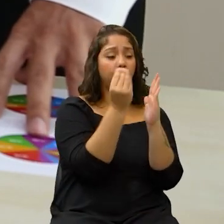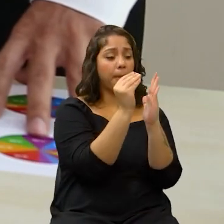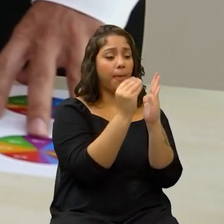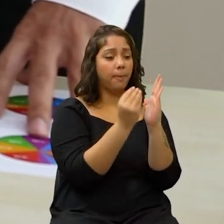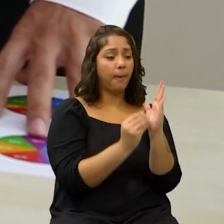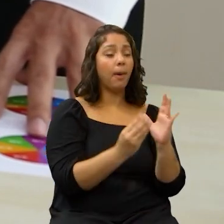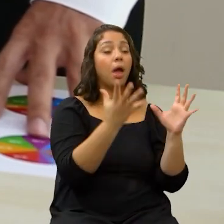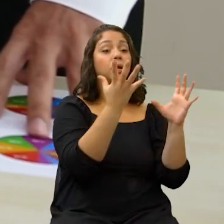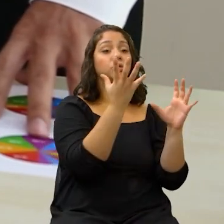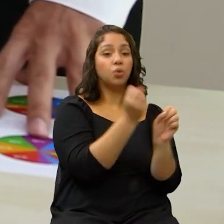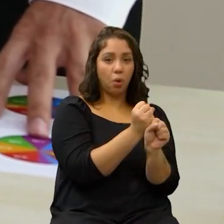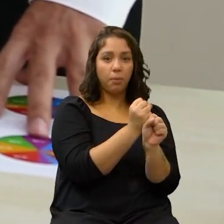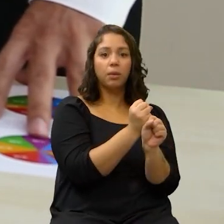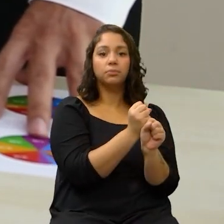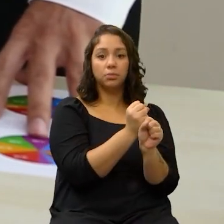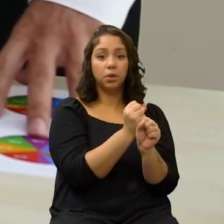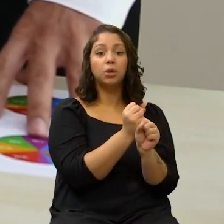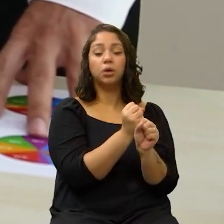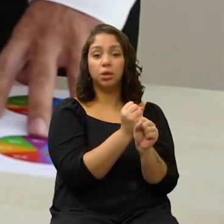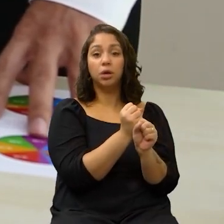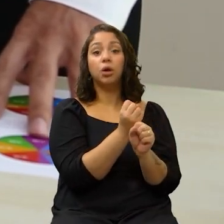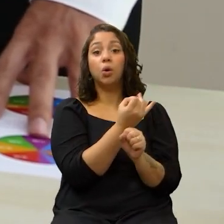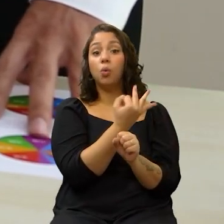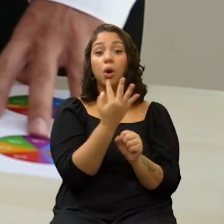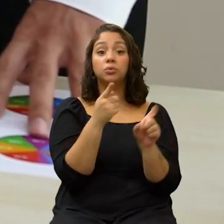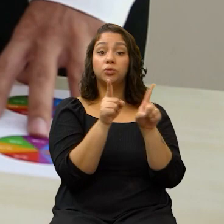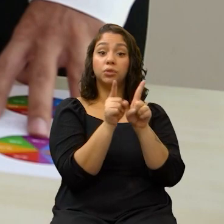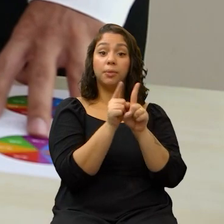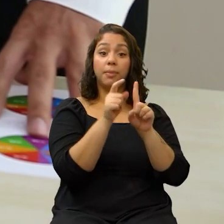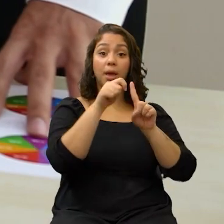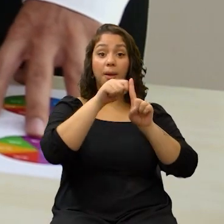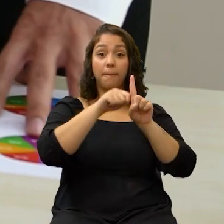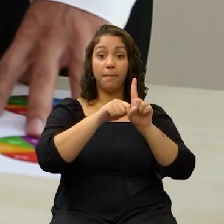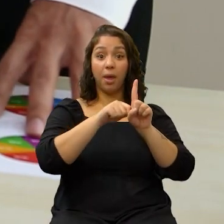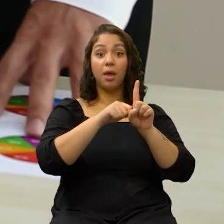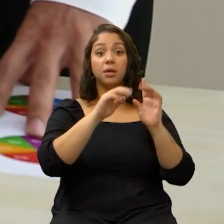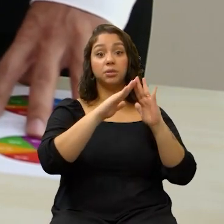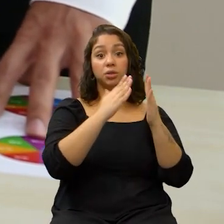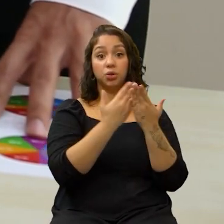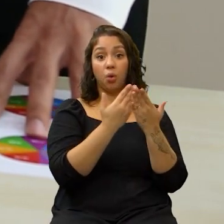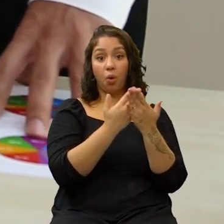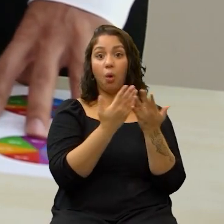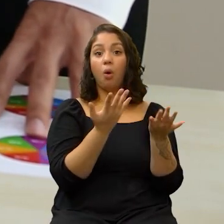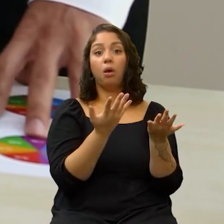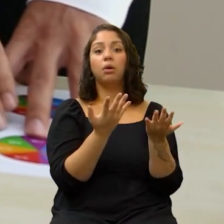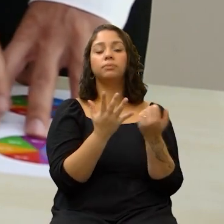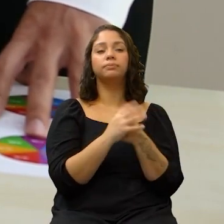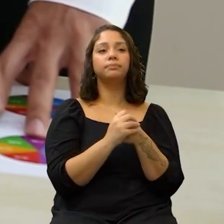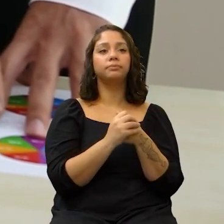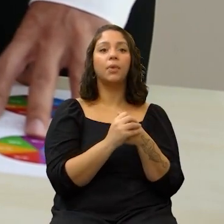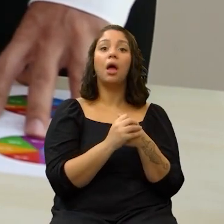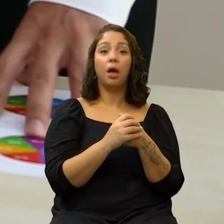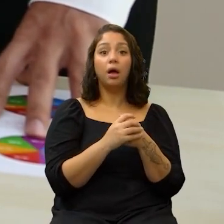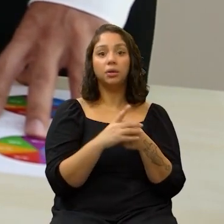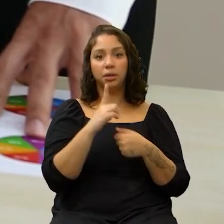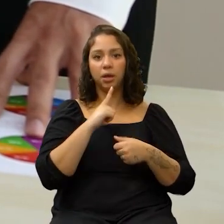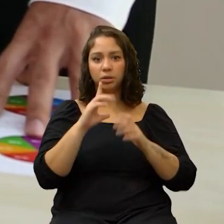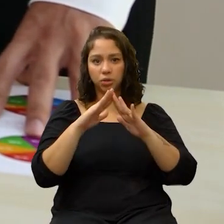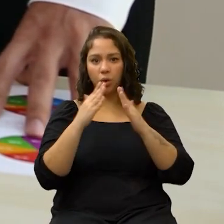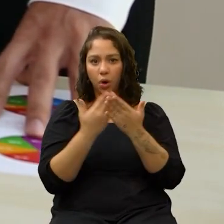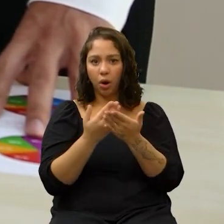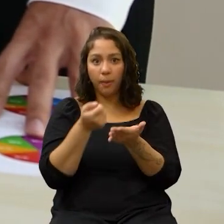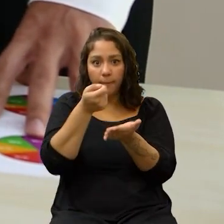somando. Vê quanto que ela gasta de mensalidades escolares, se a pessoa paga a escola